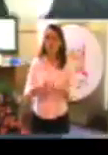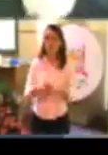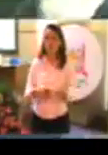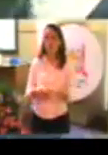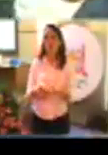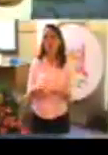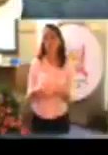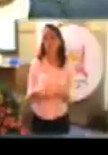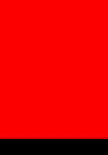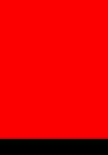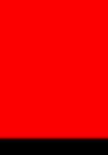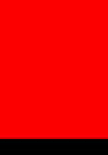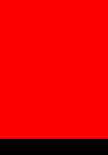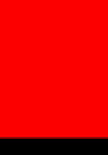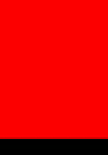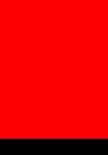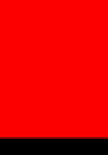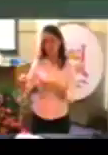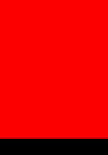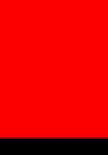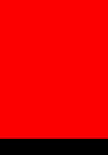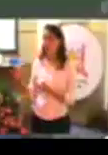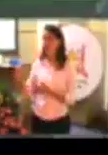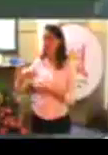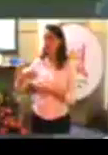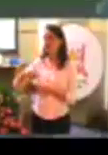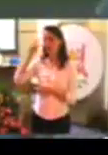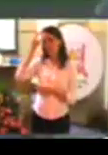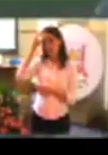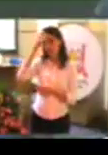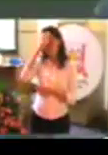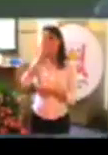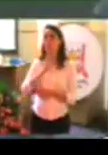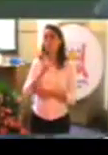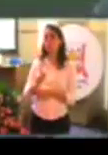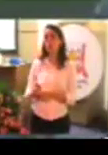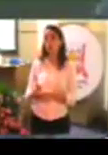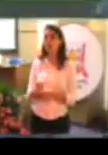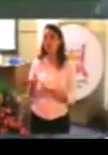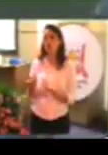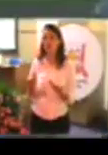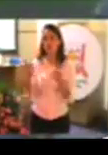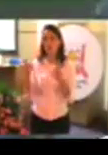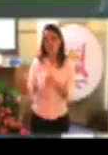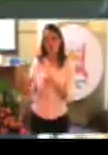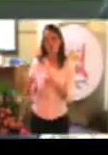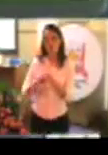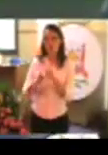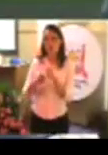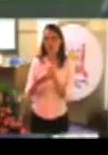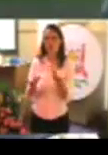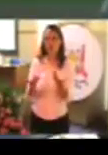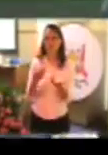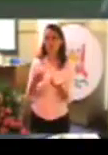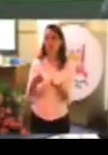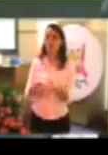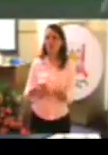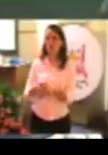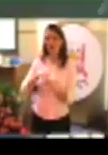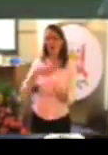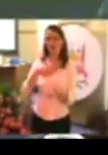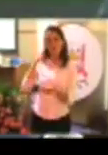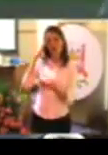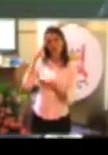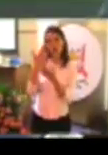principalmente aqueles das nossas periferias. Eu não conheço a periferia de Criciúma e acredito que